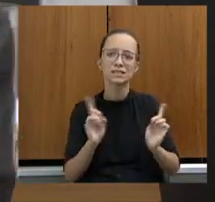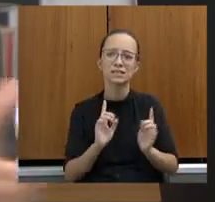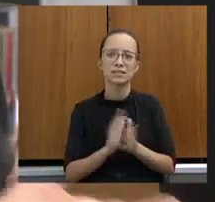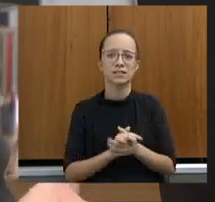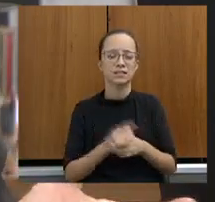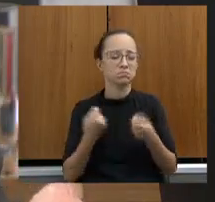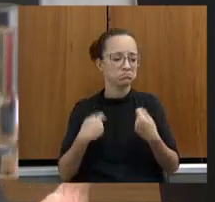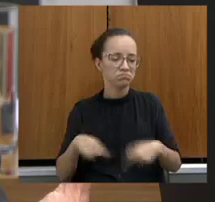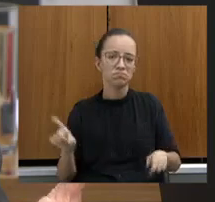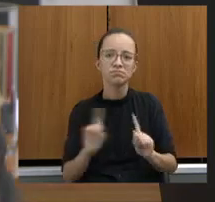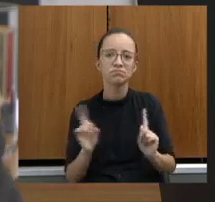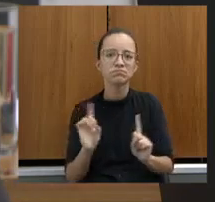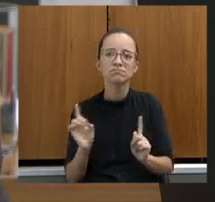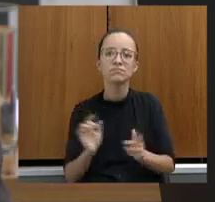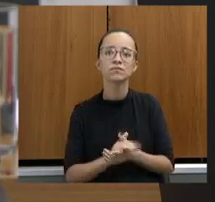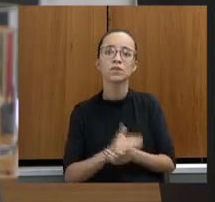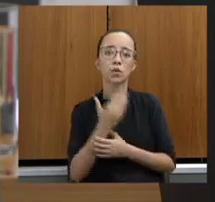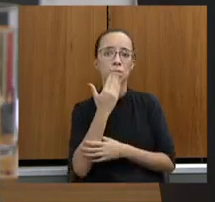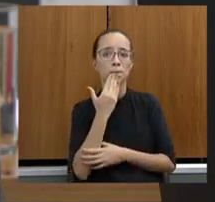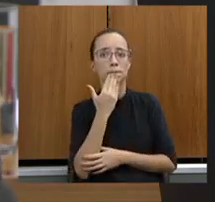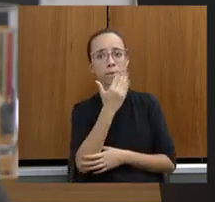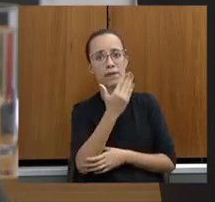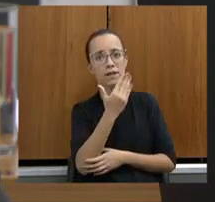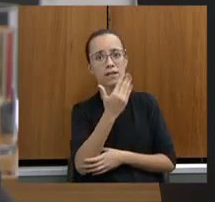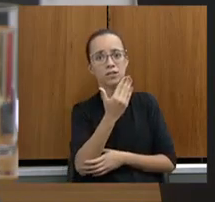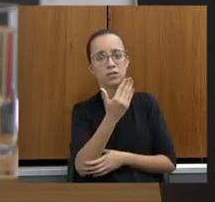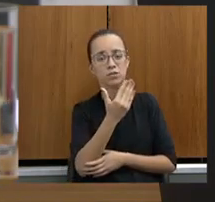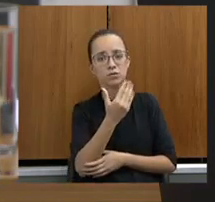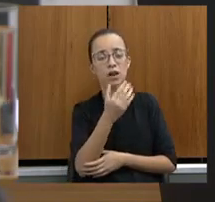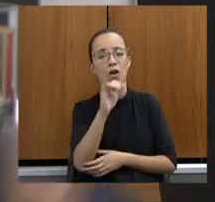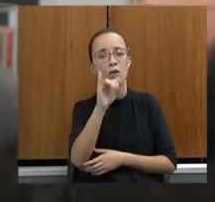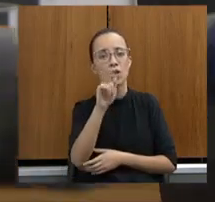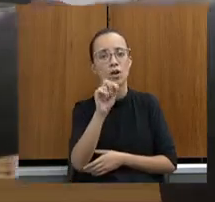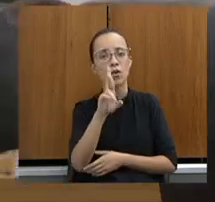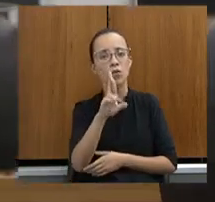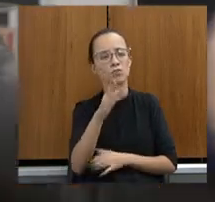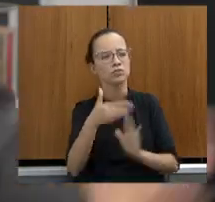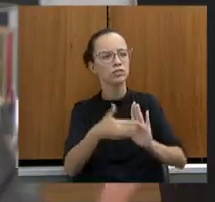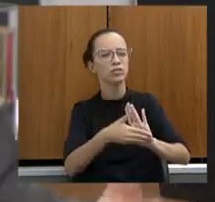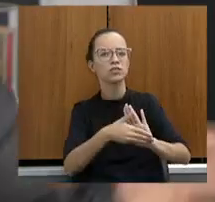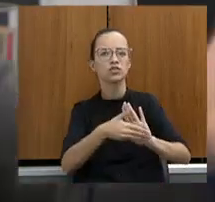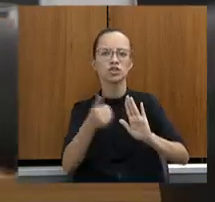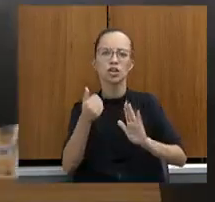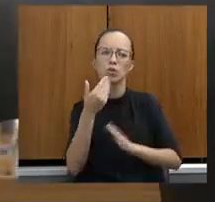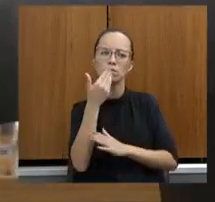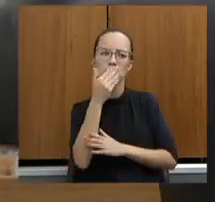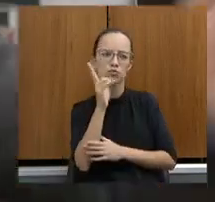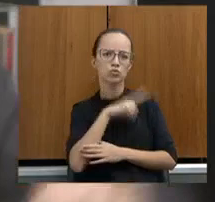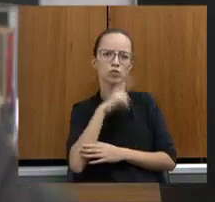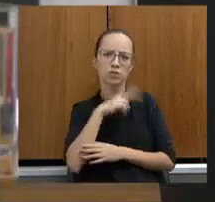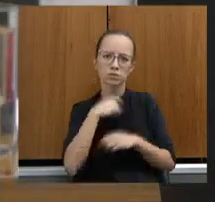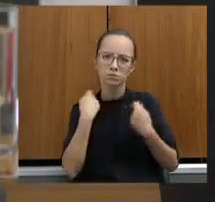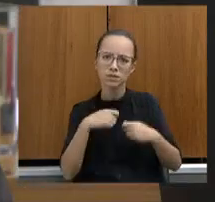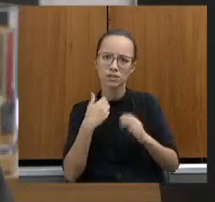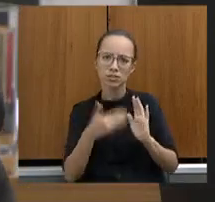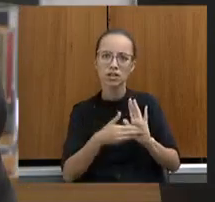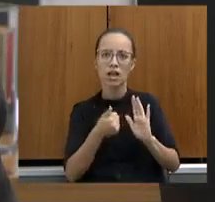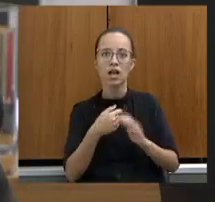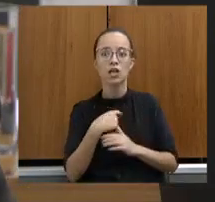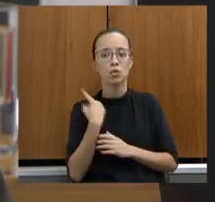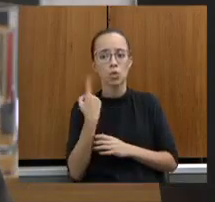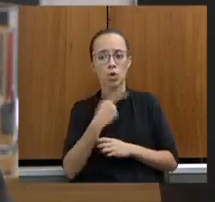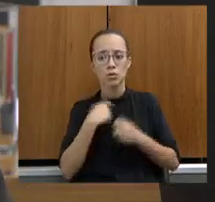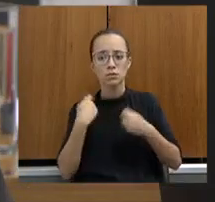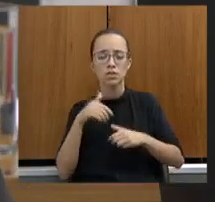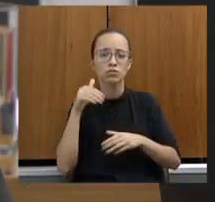necessidade O apelo que eu faço ao secretária goreta retire o pedido de urgência porque nós temos coisas importantes para ser